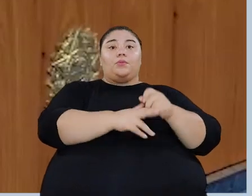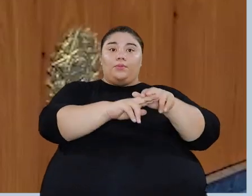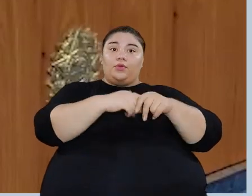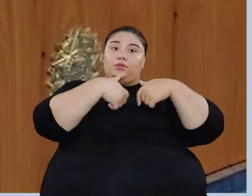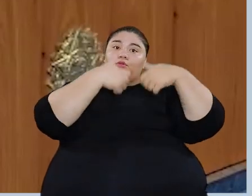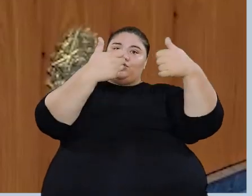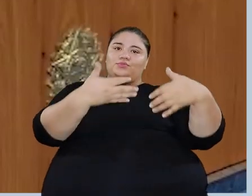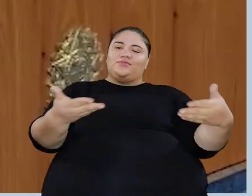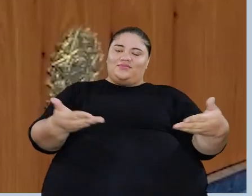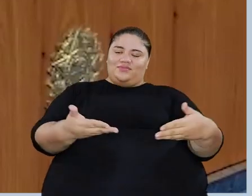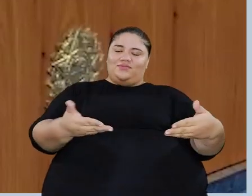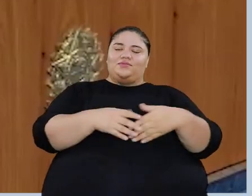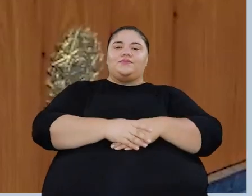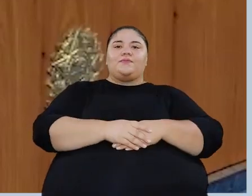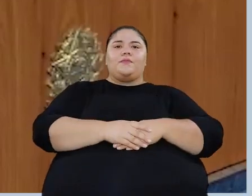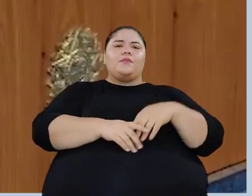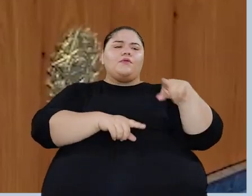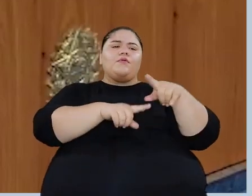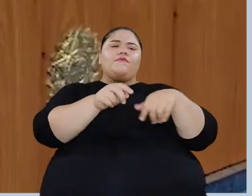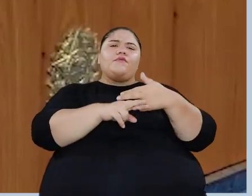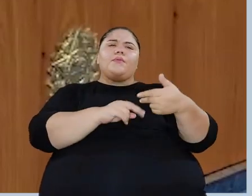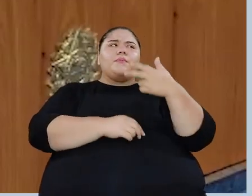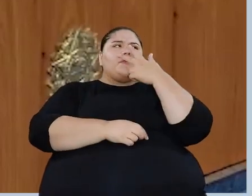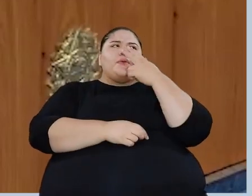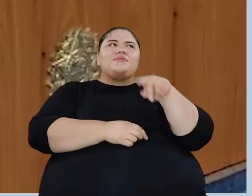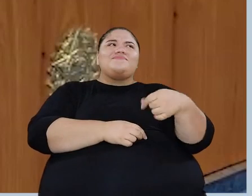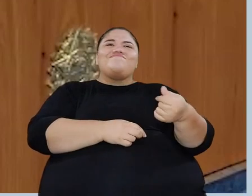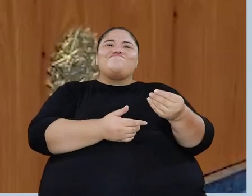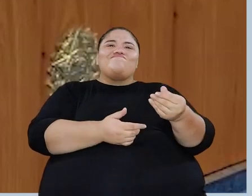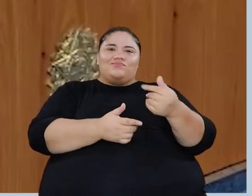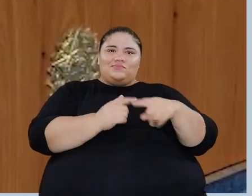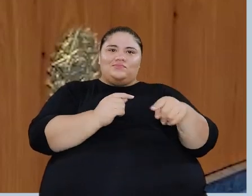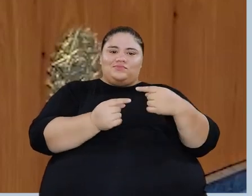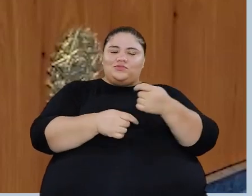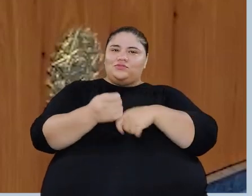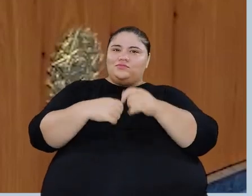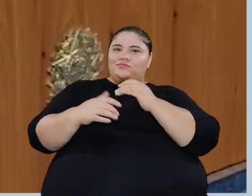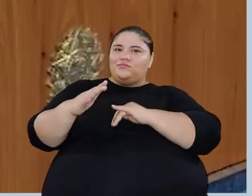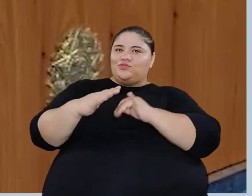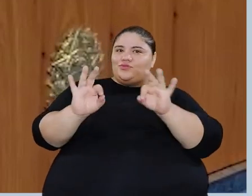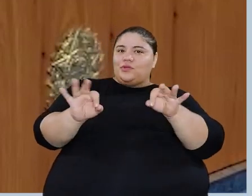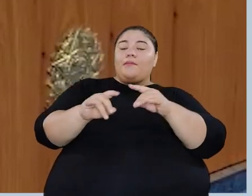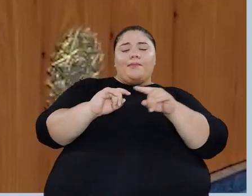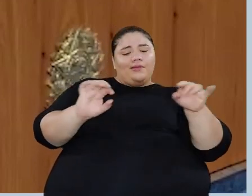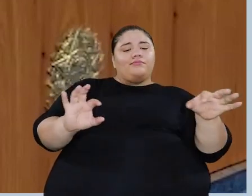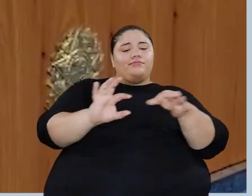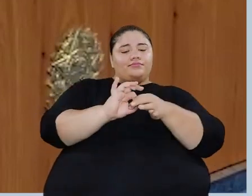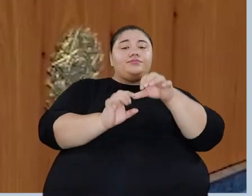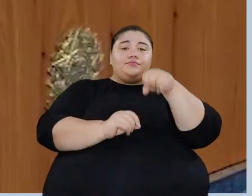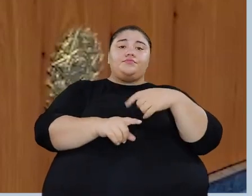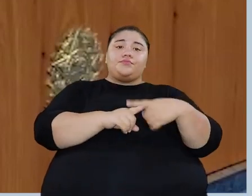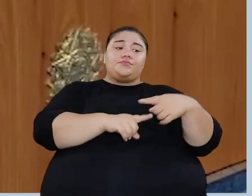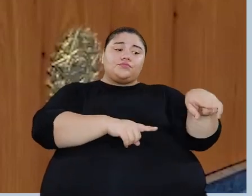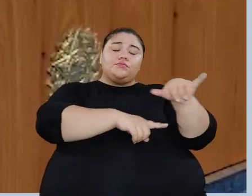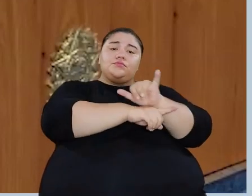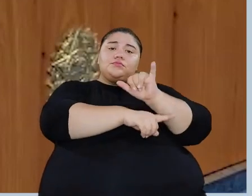estou falando dele aqui. O split payment parece que não tem nada a ver com a instituição financeira, mas tem tudo a ver. Ele é um instrumento que